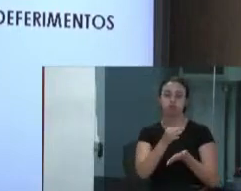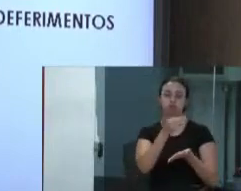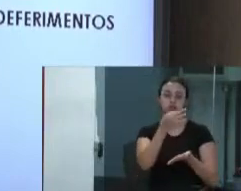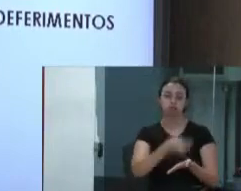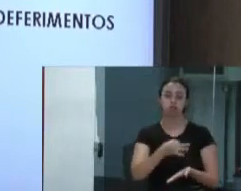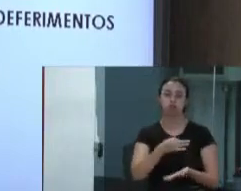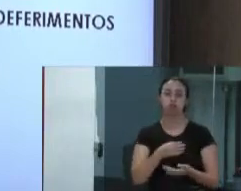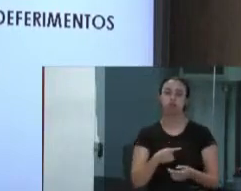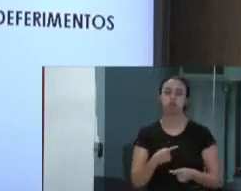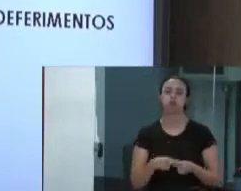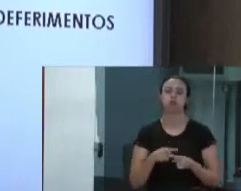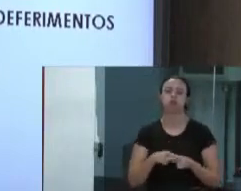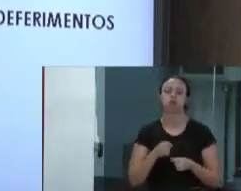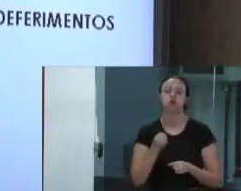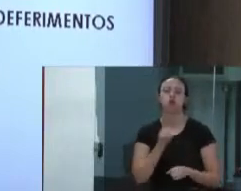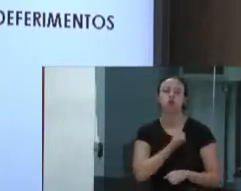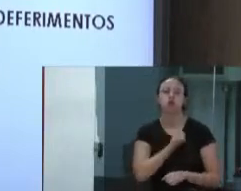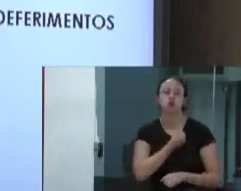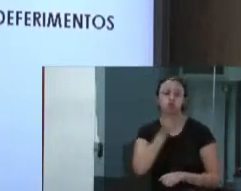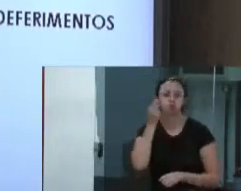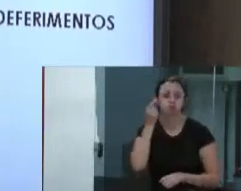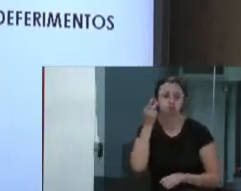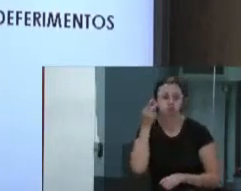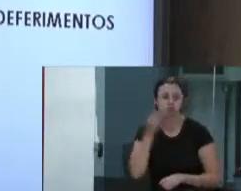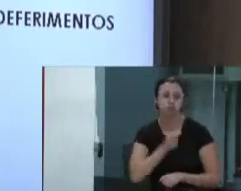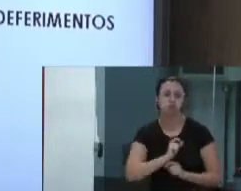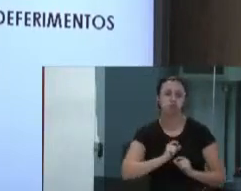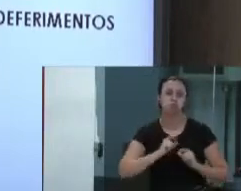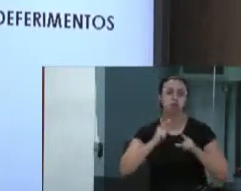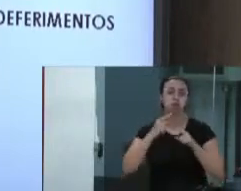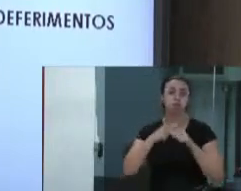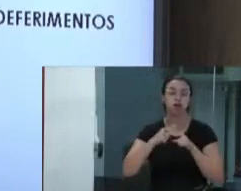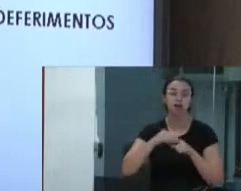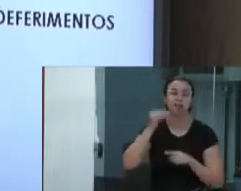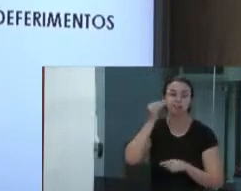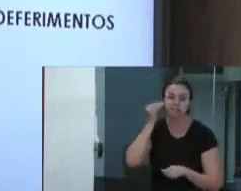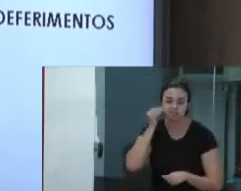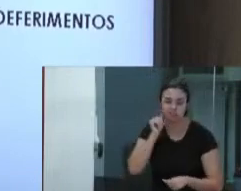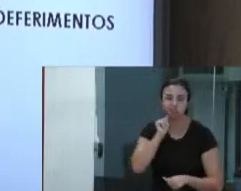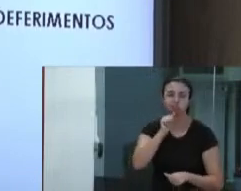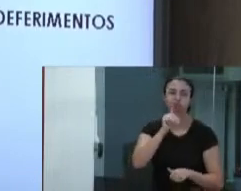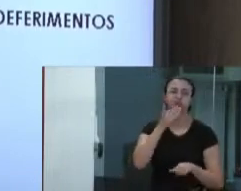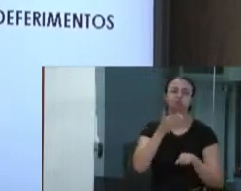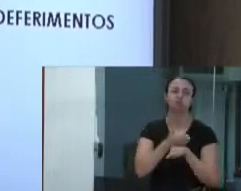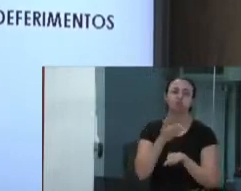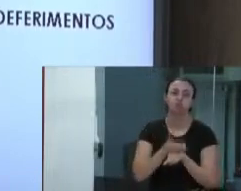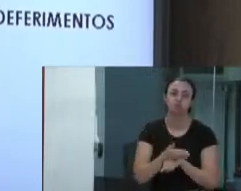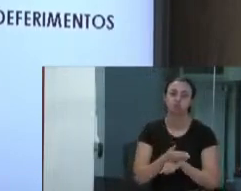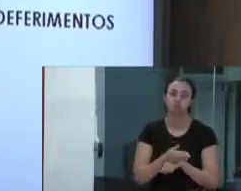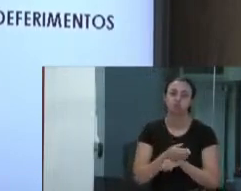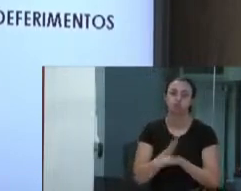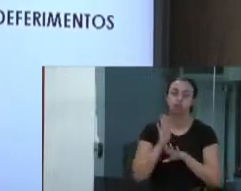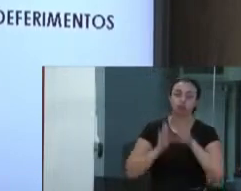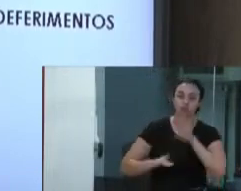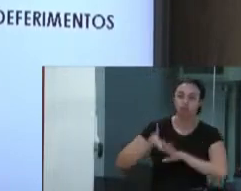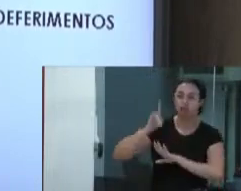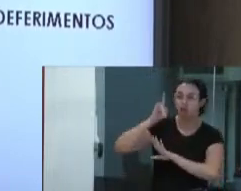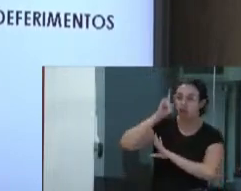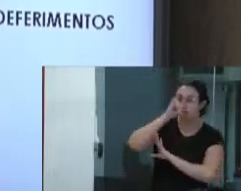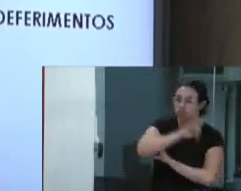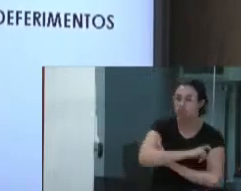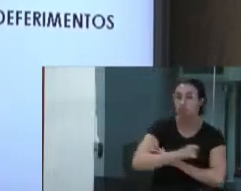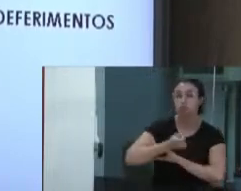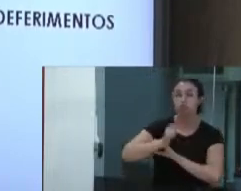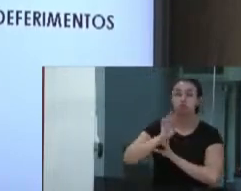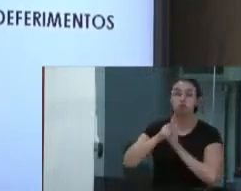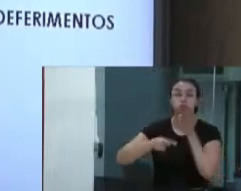Por que que o número de visitas ali está bem maior? Né? Porque são as tentativas que são feitas. Dificilmente a gente faz uma visita só nessas